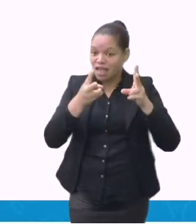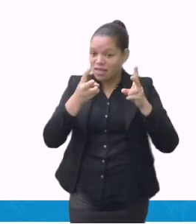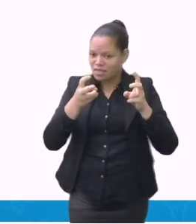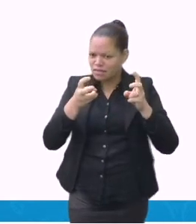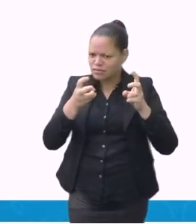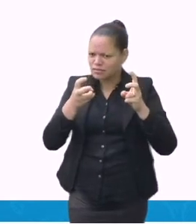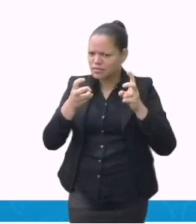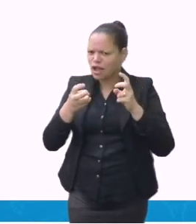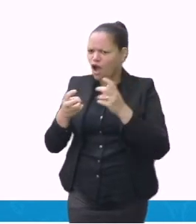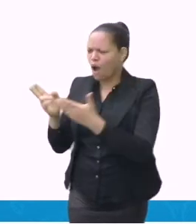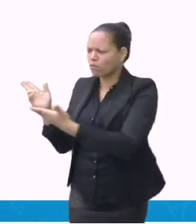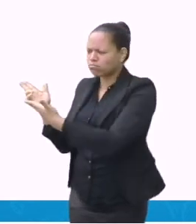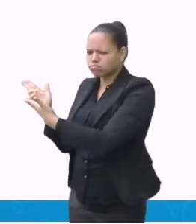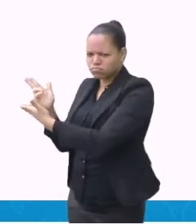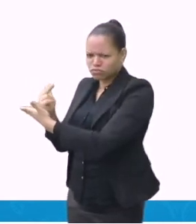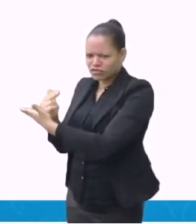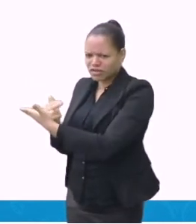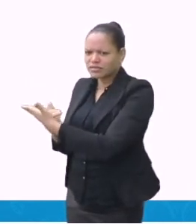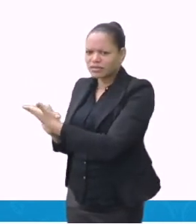Vamos para o próximo.